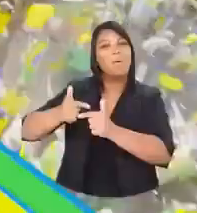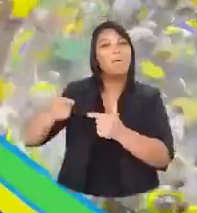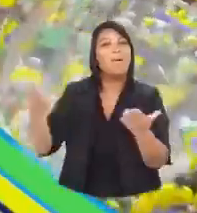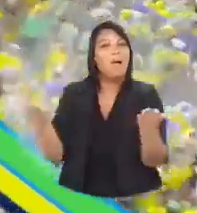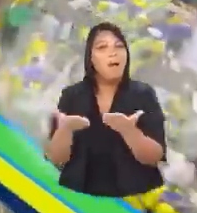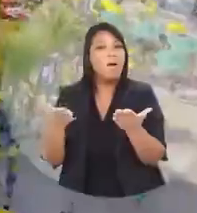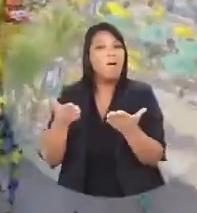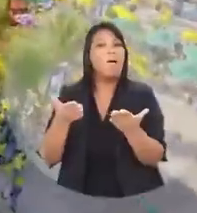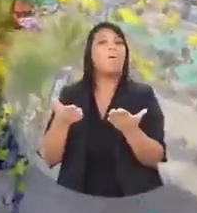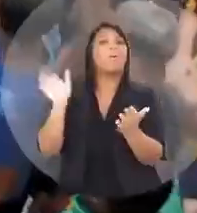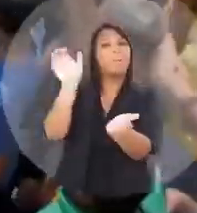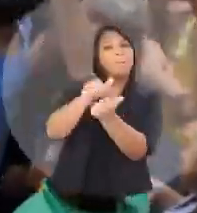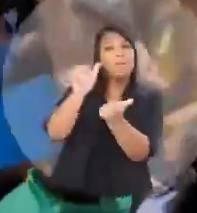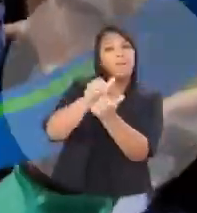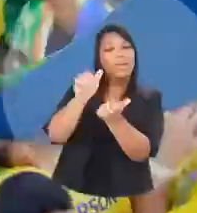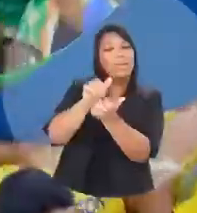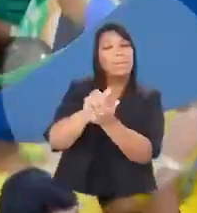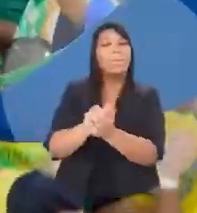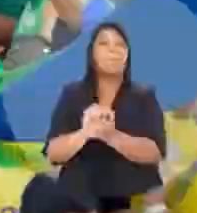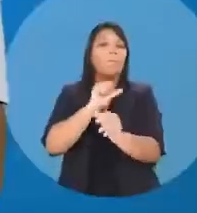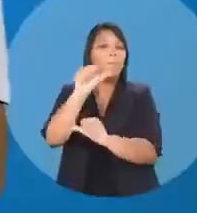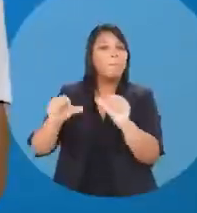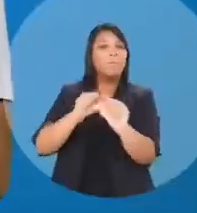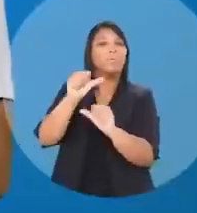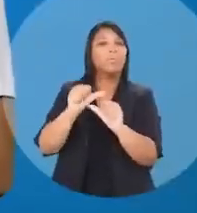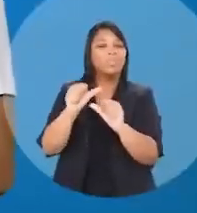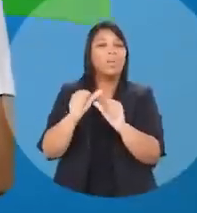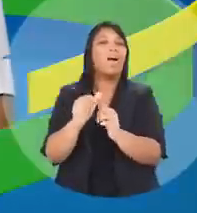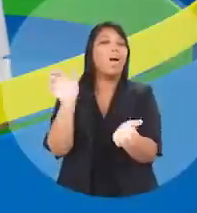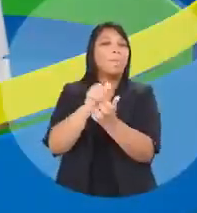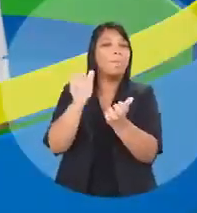de Pernambuco seguir do lado azul, verde e amarelo.